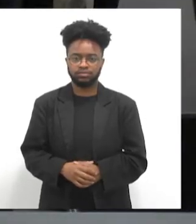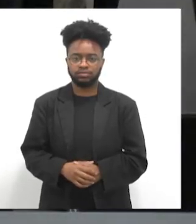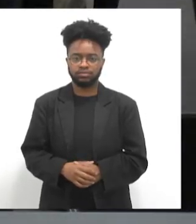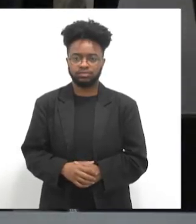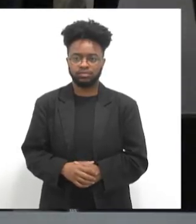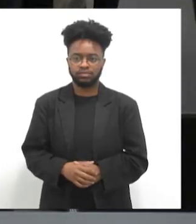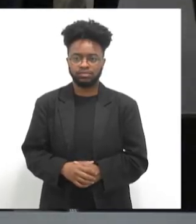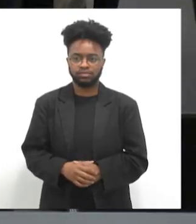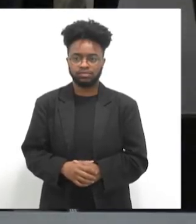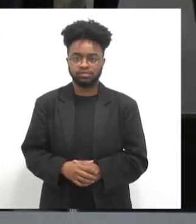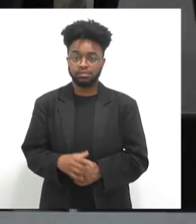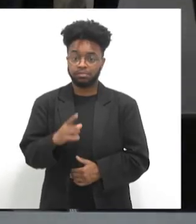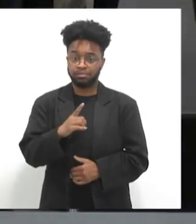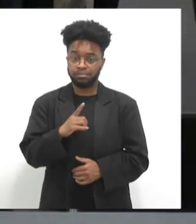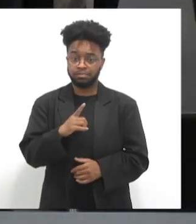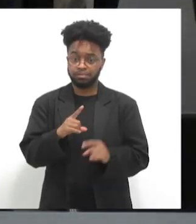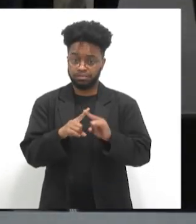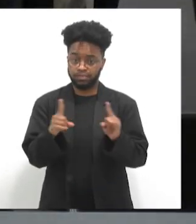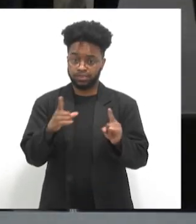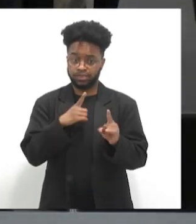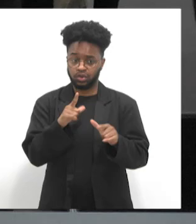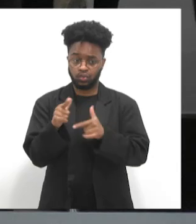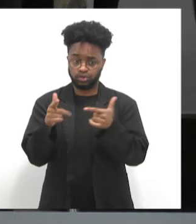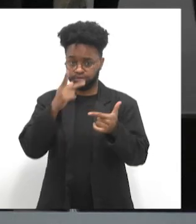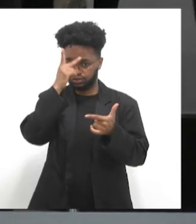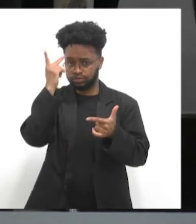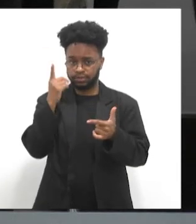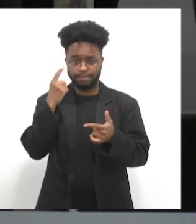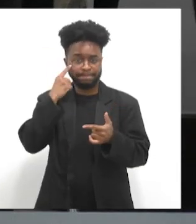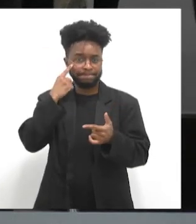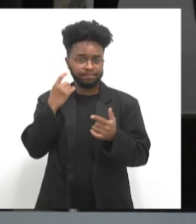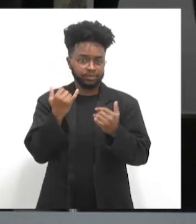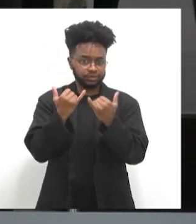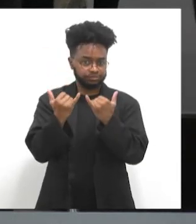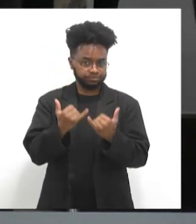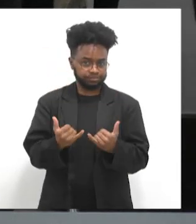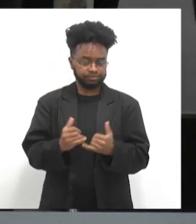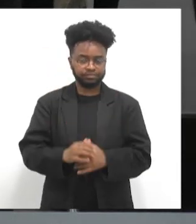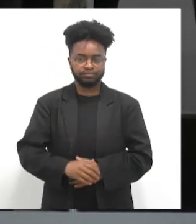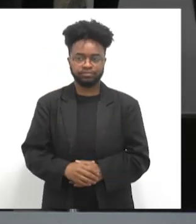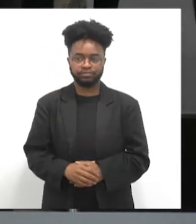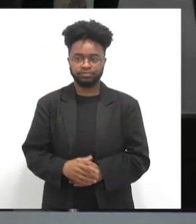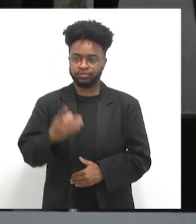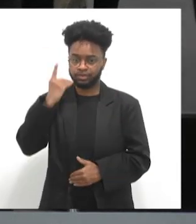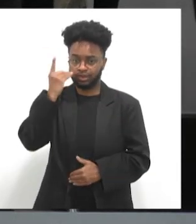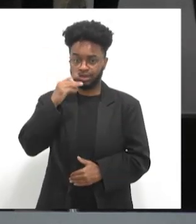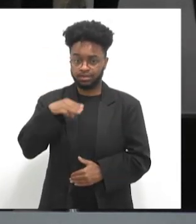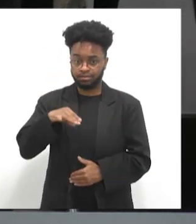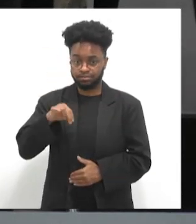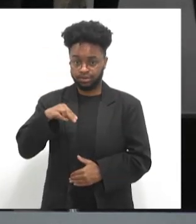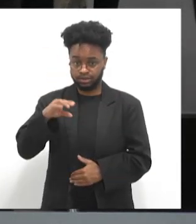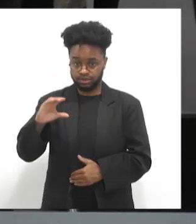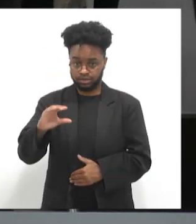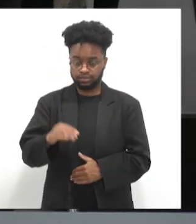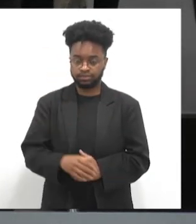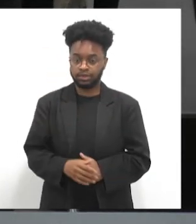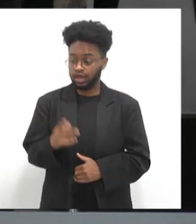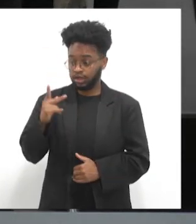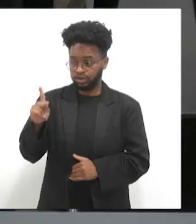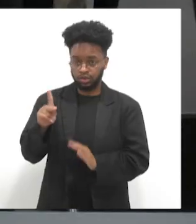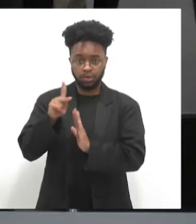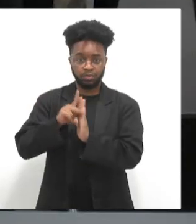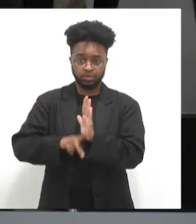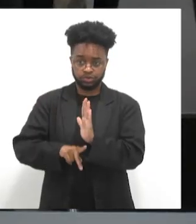mas tem outras pessoas que pensam muito similar a ele. Deputado Carlos Mink, seu projeto vai